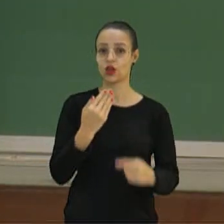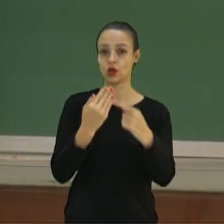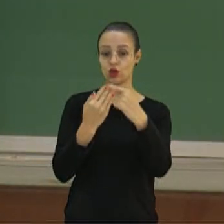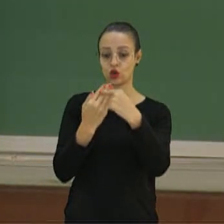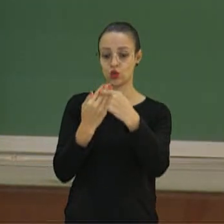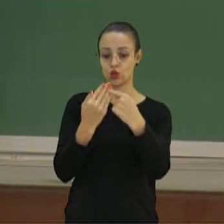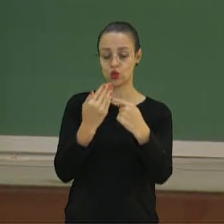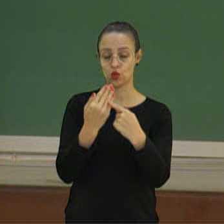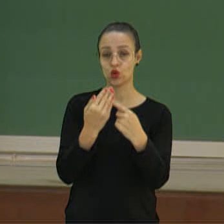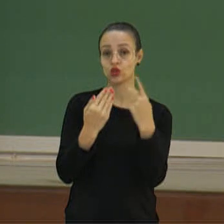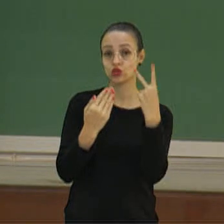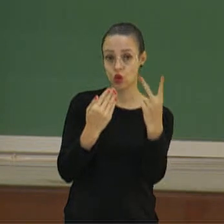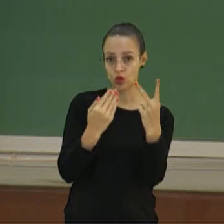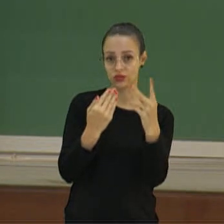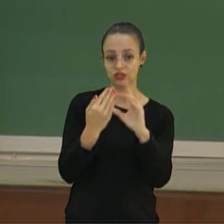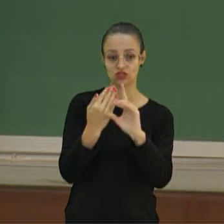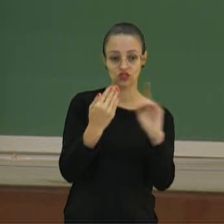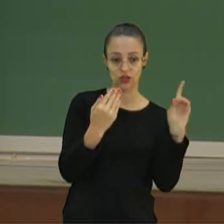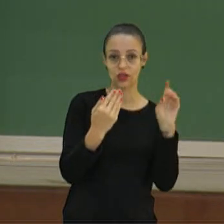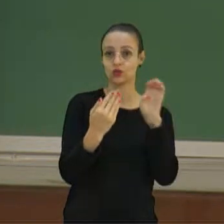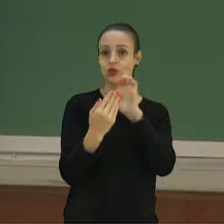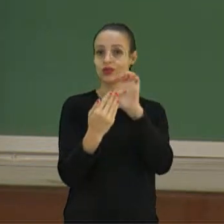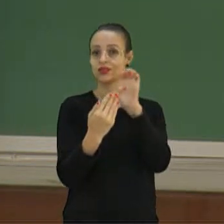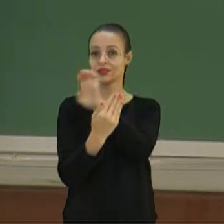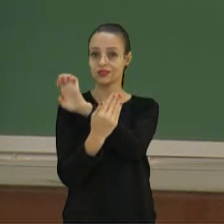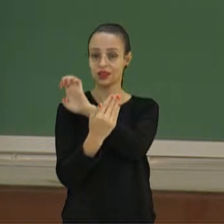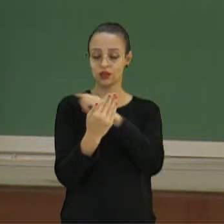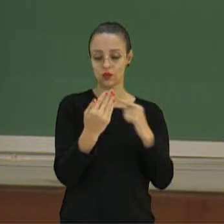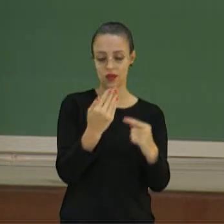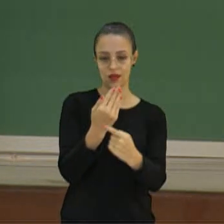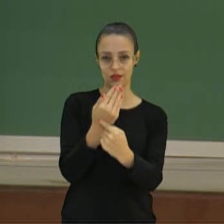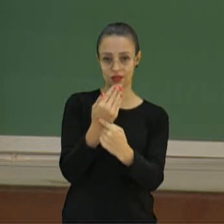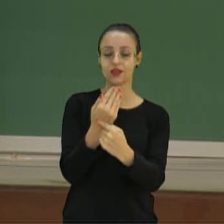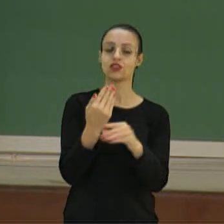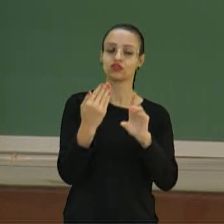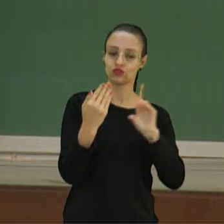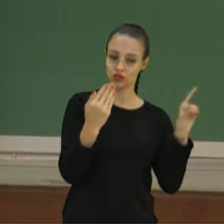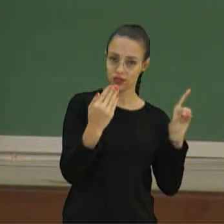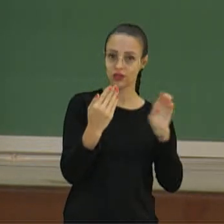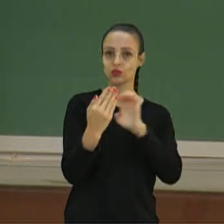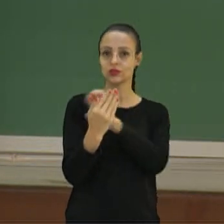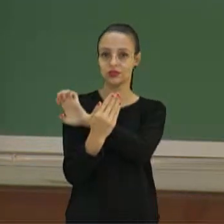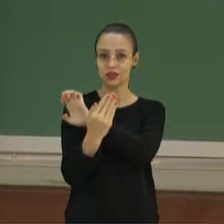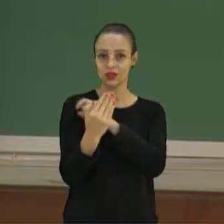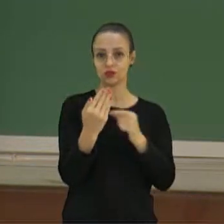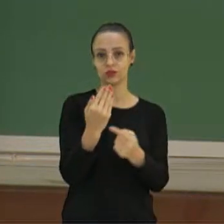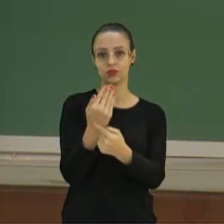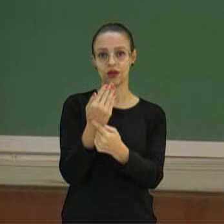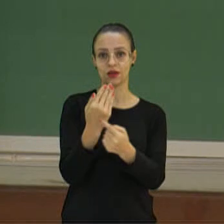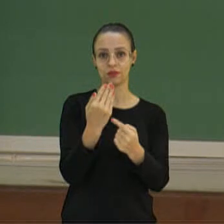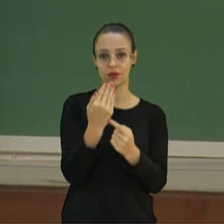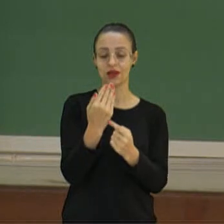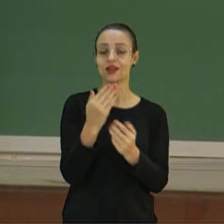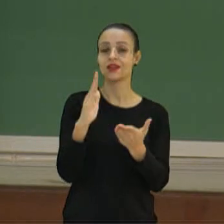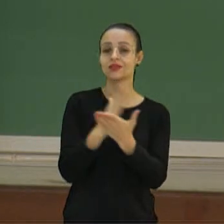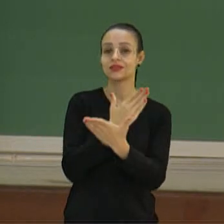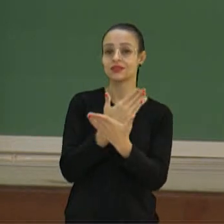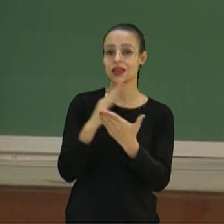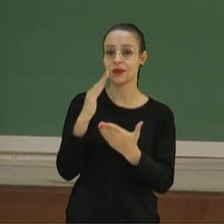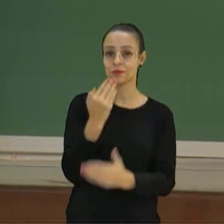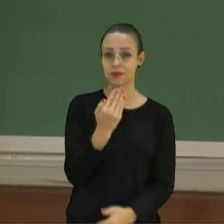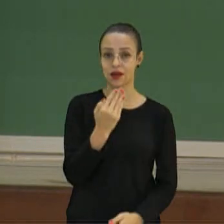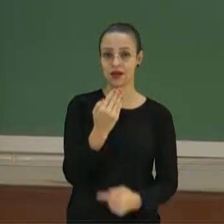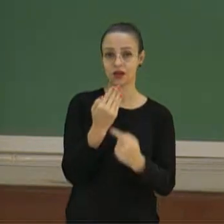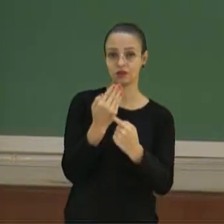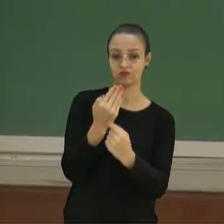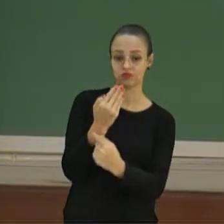2 átrios, um direito e um esquerdo. E 2 ventrículos, um direito e um esquerdo. Isso serve para separar o sangue que